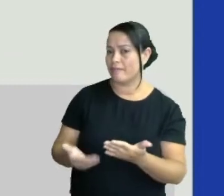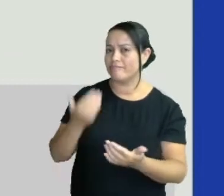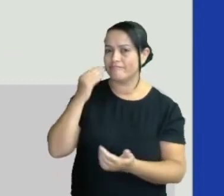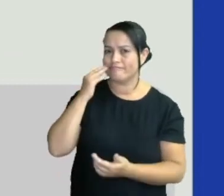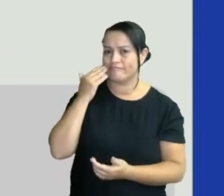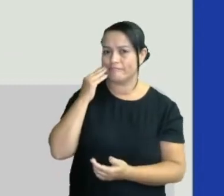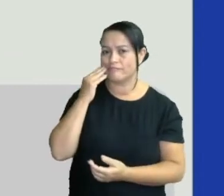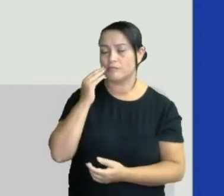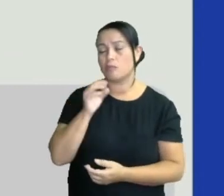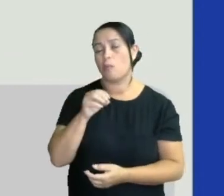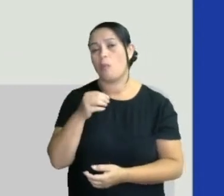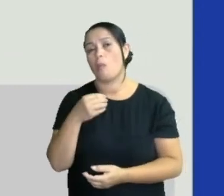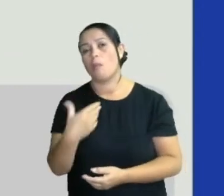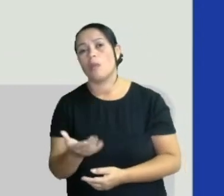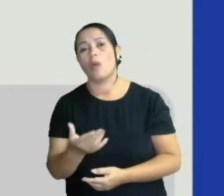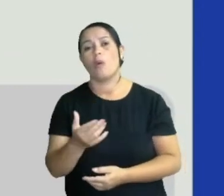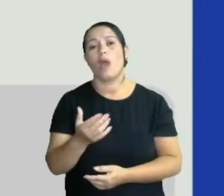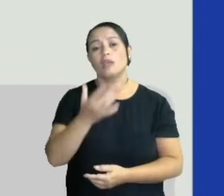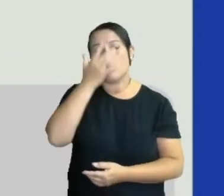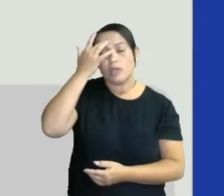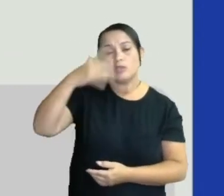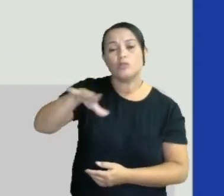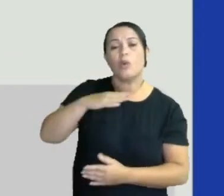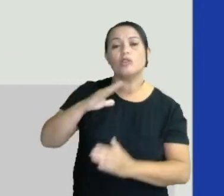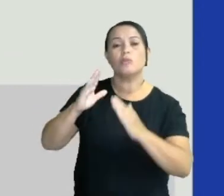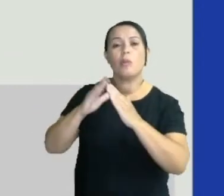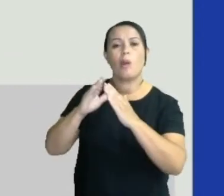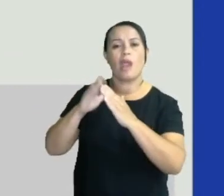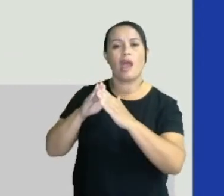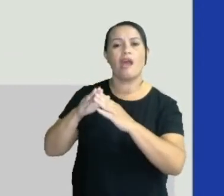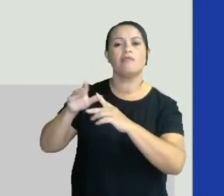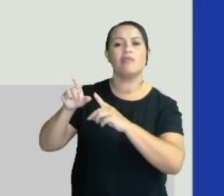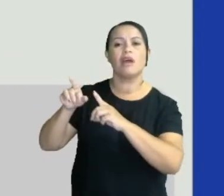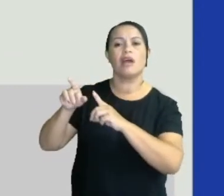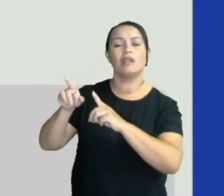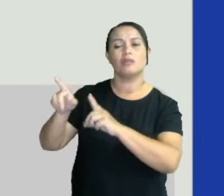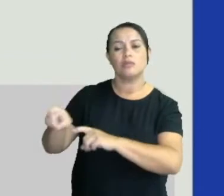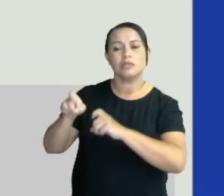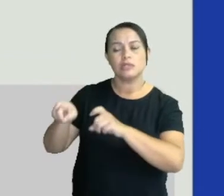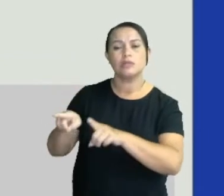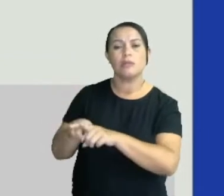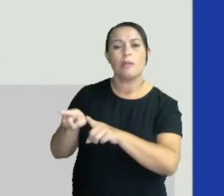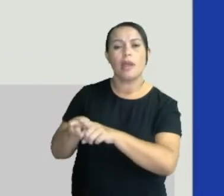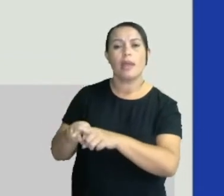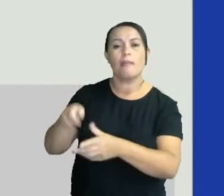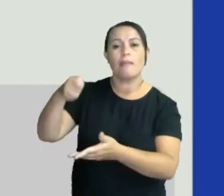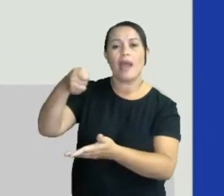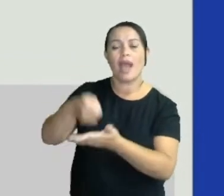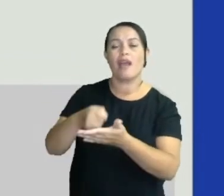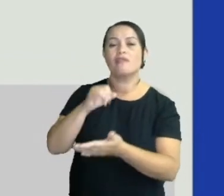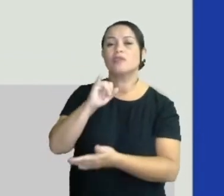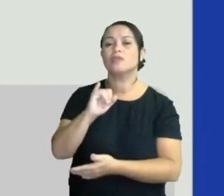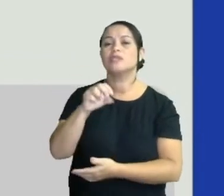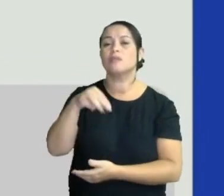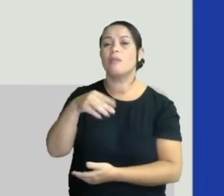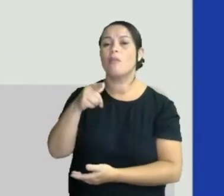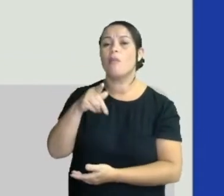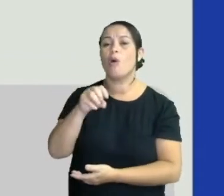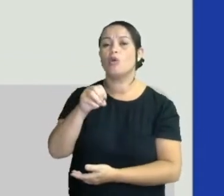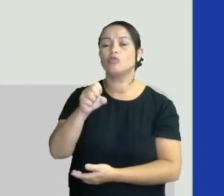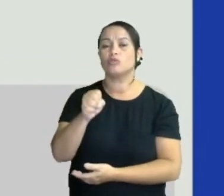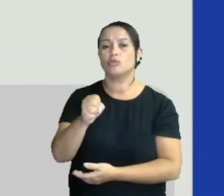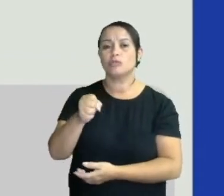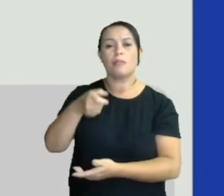Os camponeses, que pagavam altos impostos à nobreza feudal, eles,